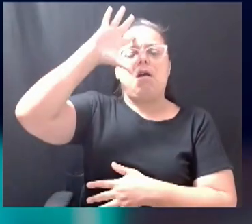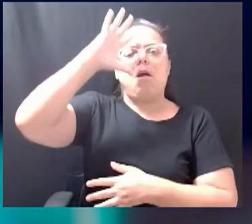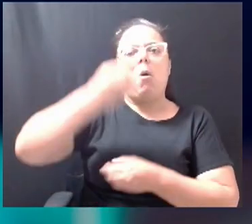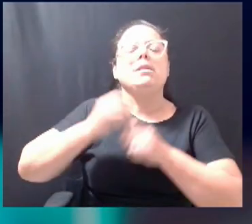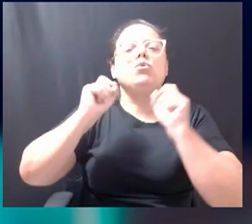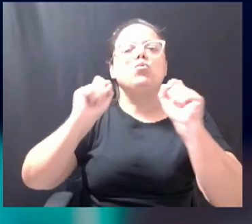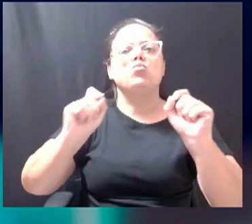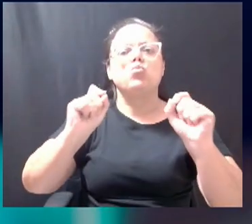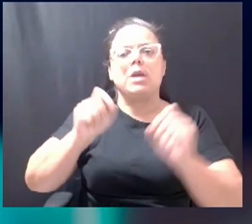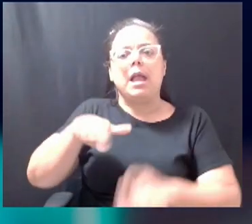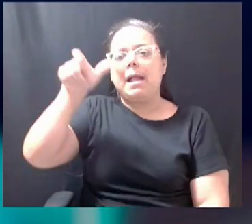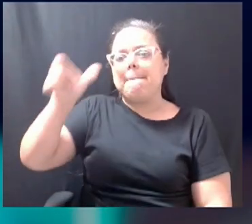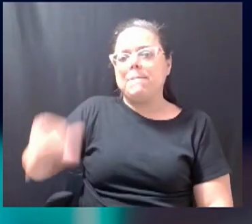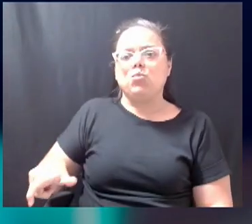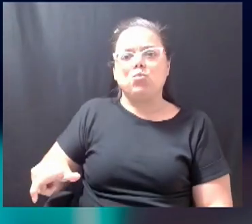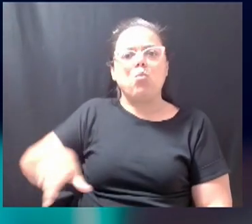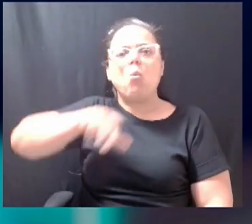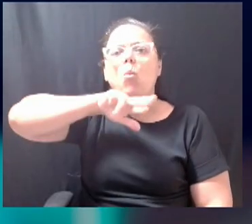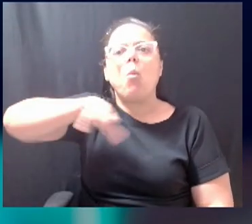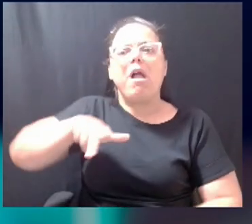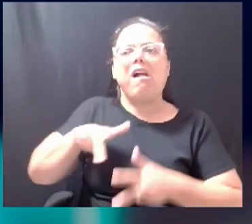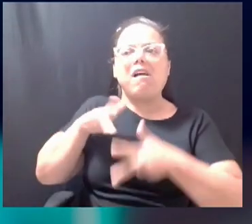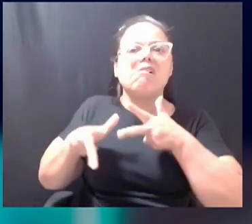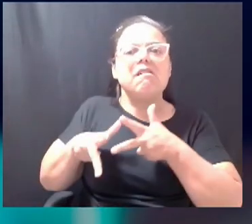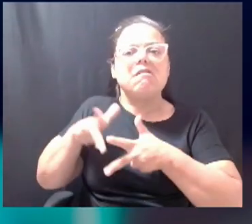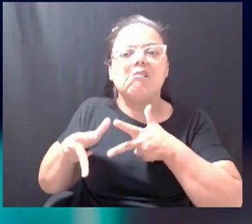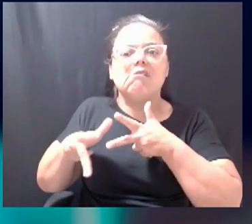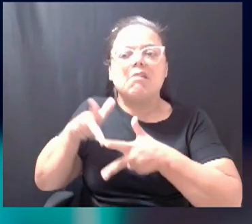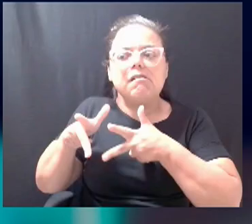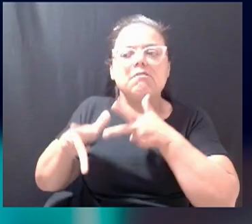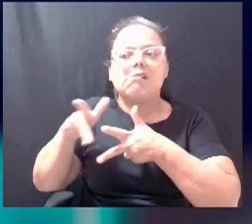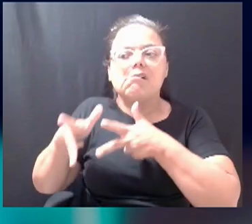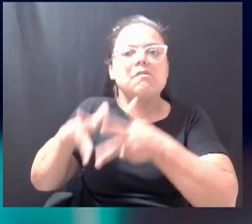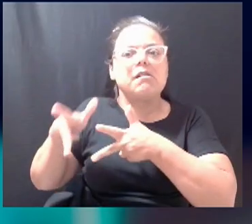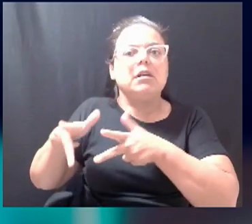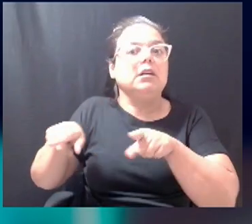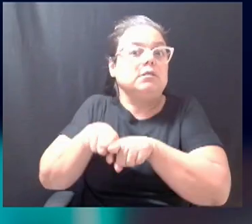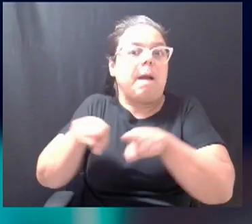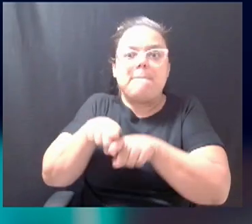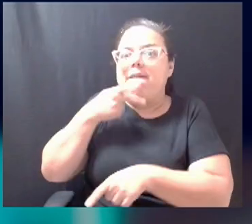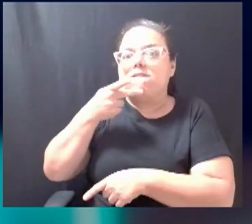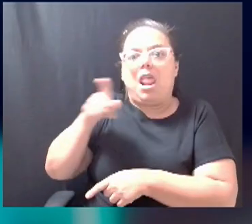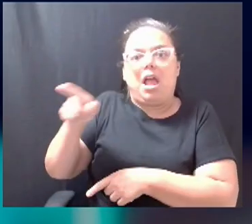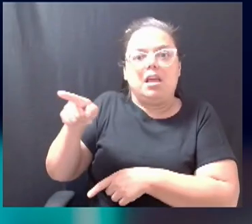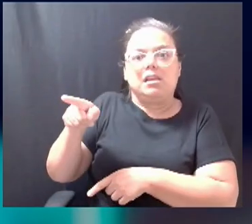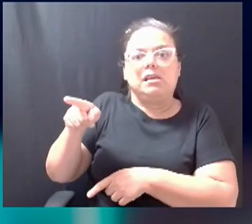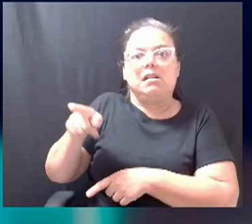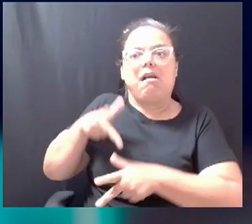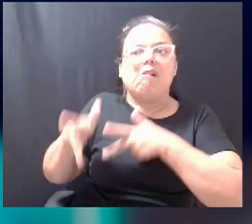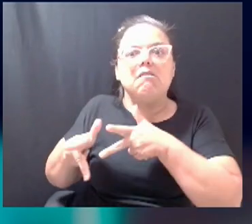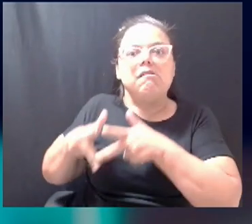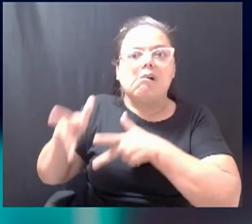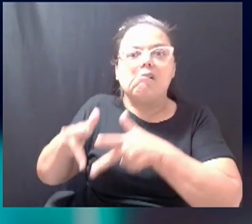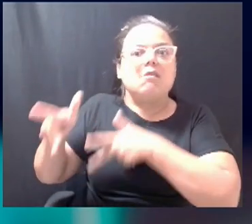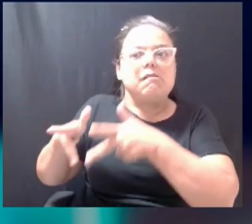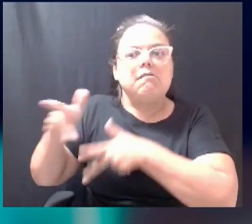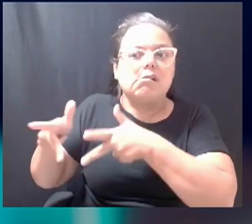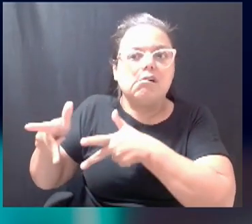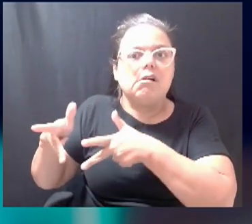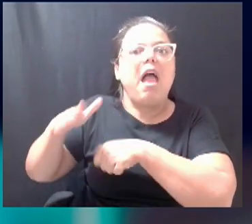a gagueira. E tanto que a gente nem diz que ele é um gago, porque dizer que é gago é você colocar aquela